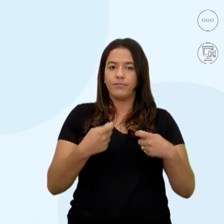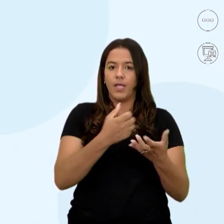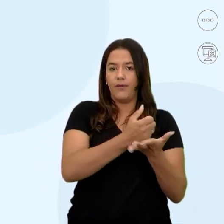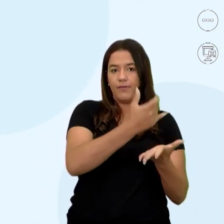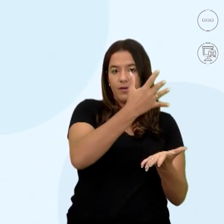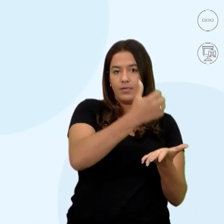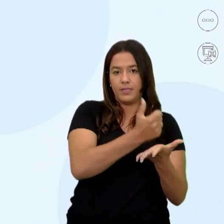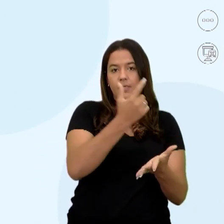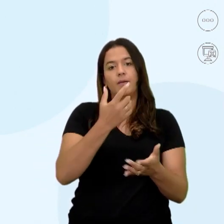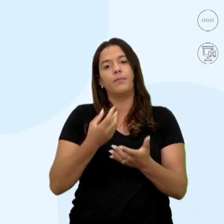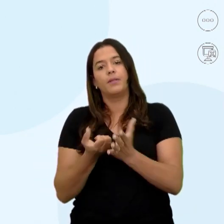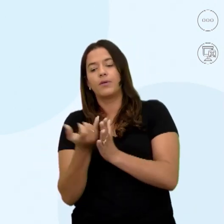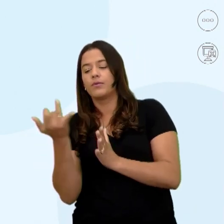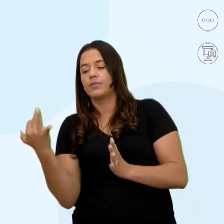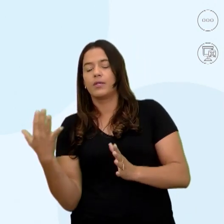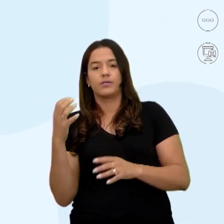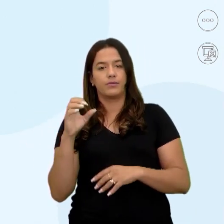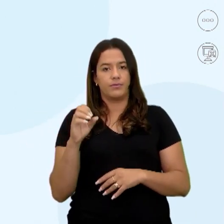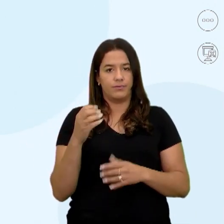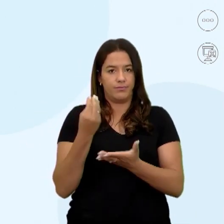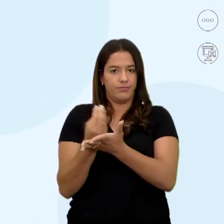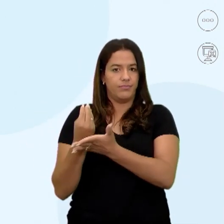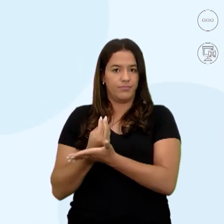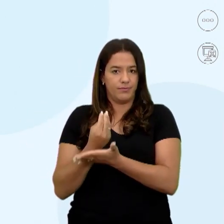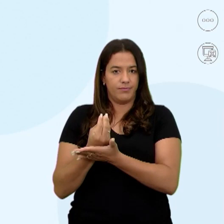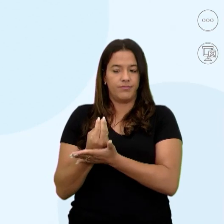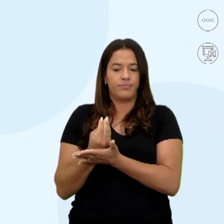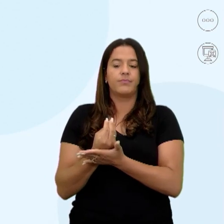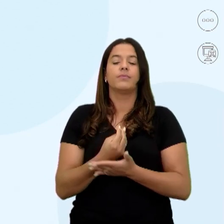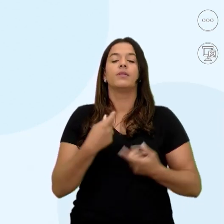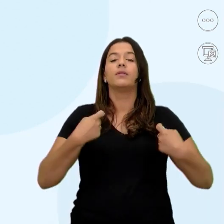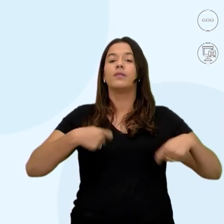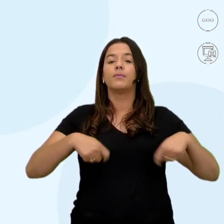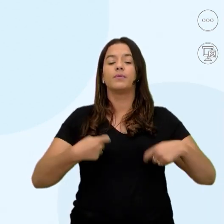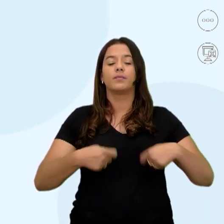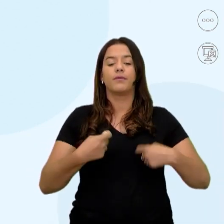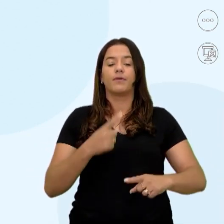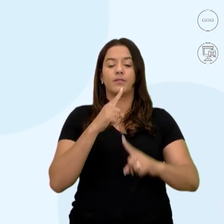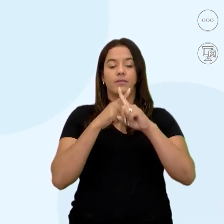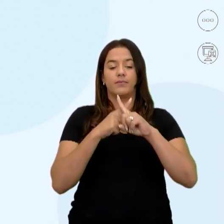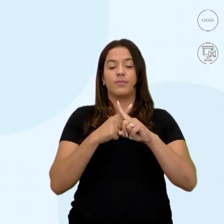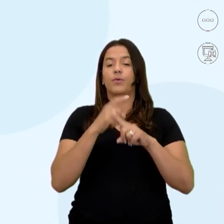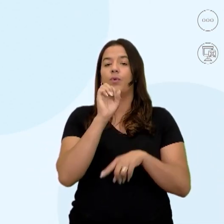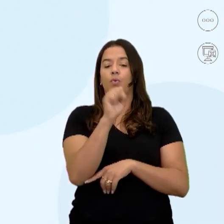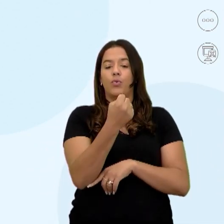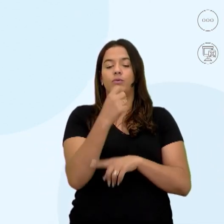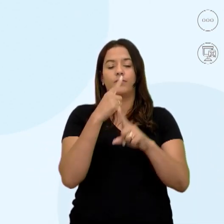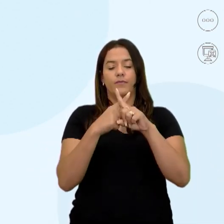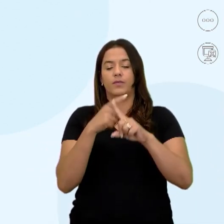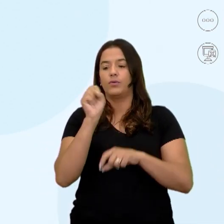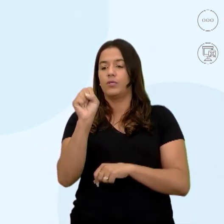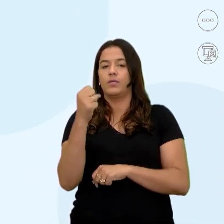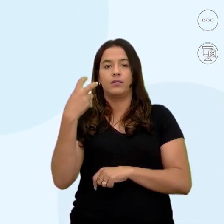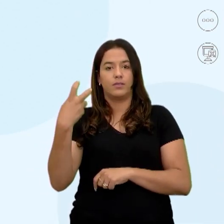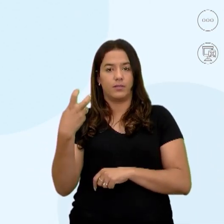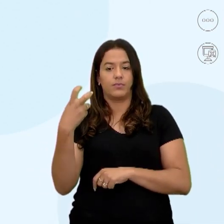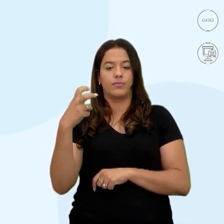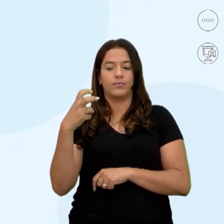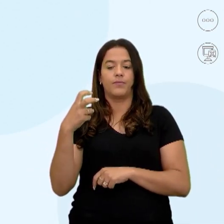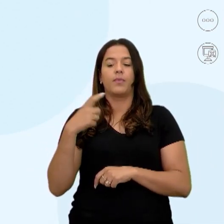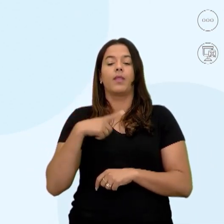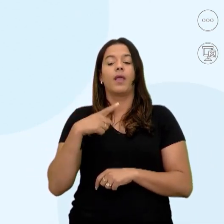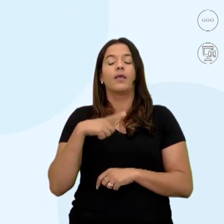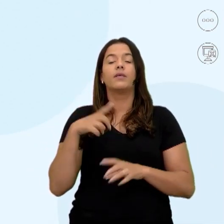pela quantidade de salgados. Então, a gente teria que fazer a nossa multiplicação de 8 vezes 85, certo? E